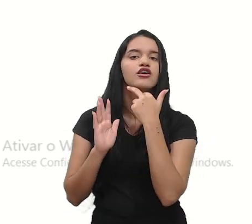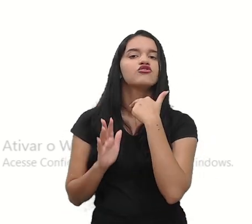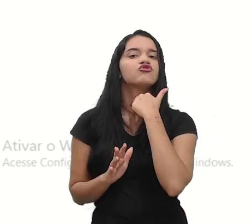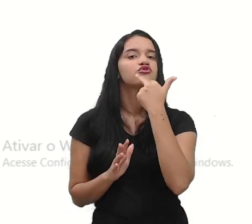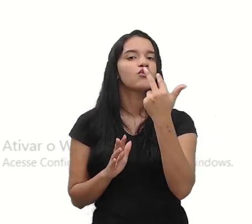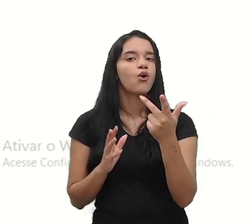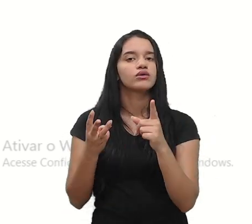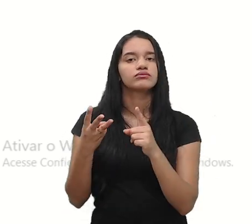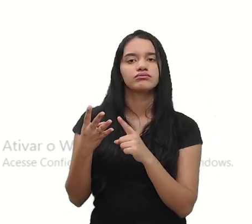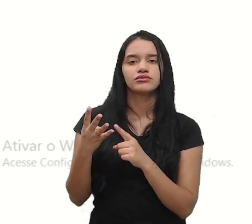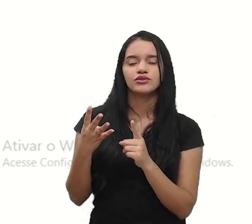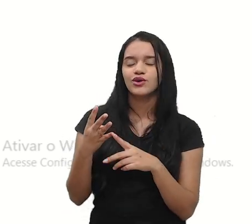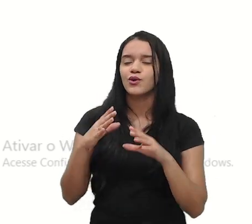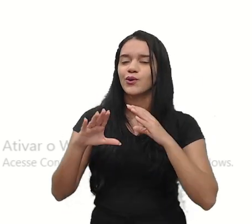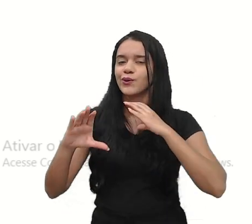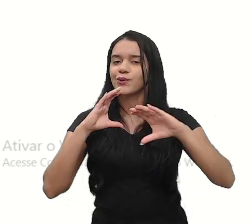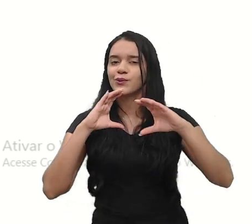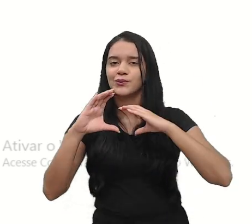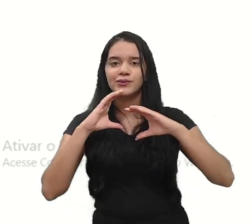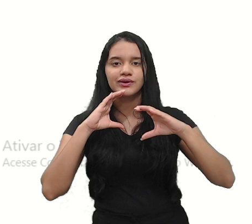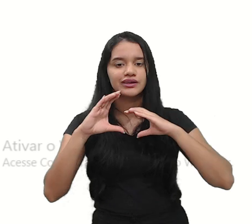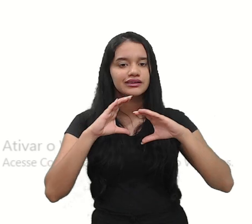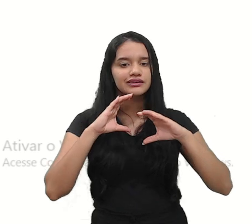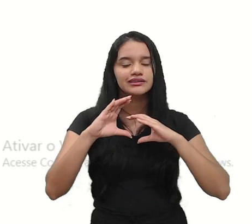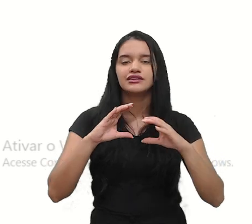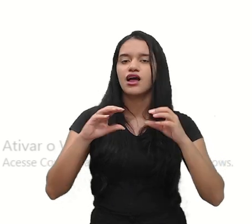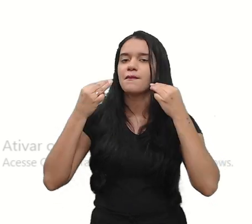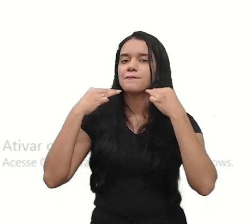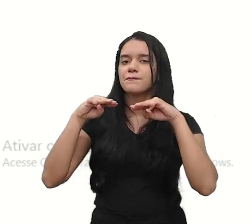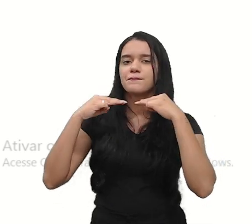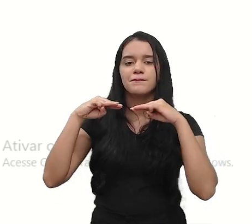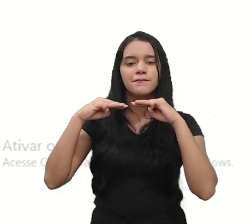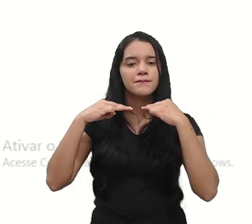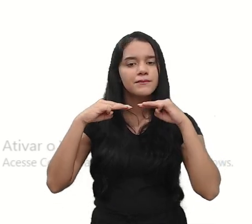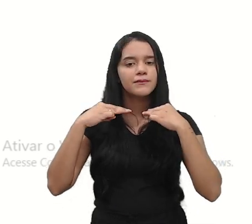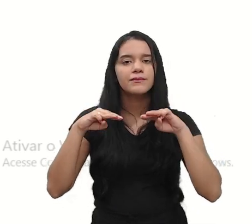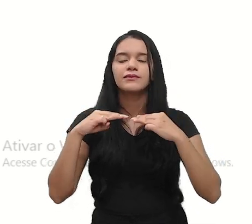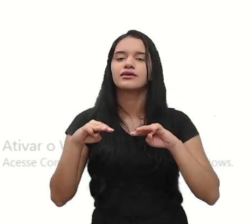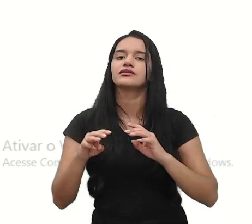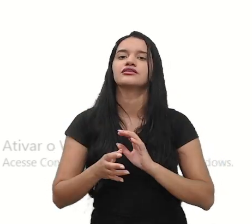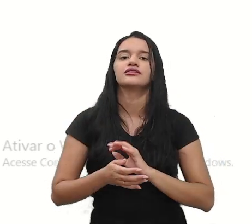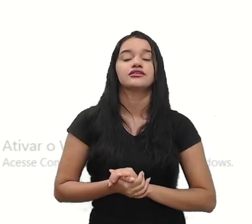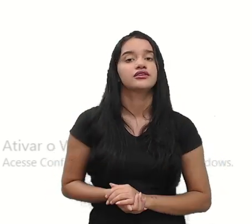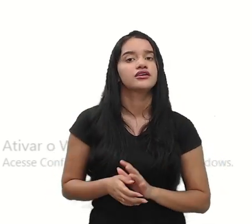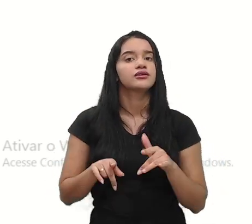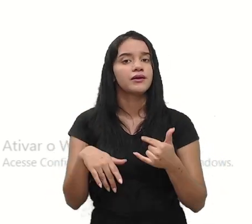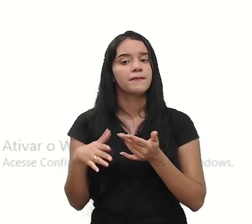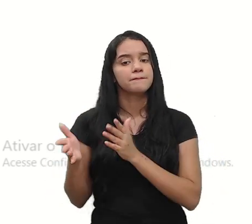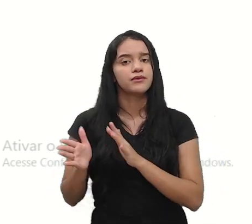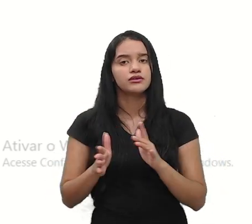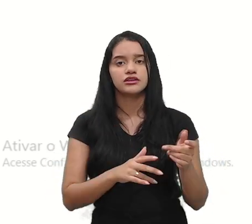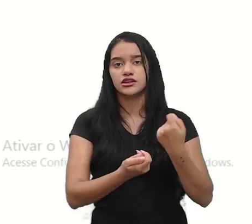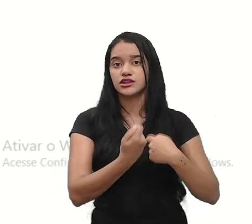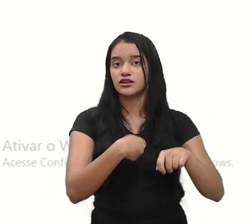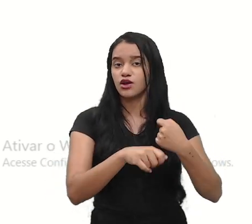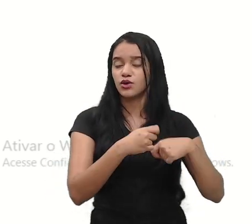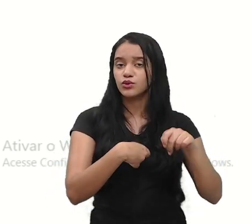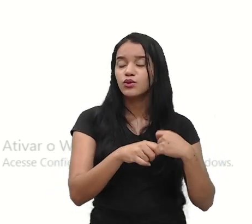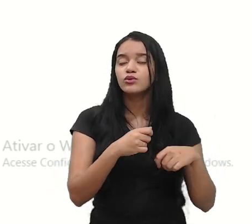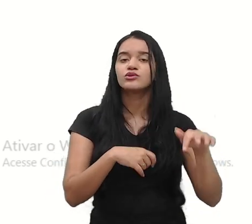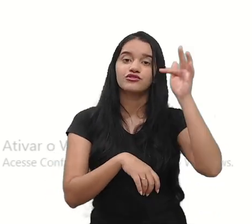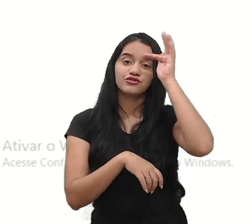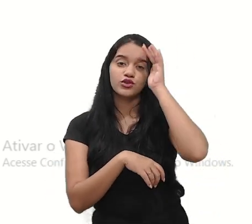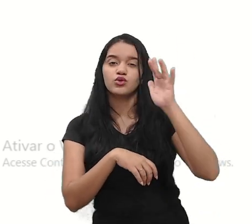canais de comunicação, abordagem de marketing, business e networking, processos de negócio, filosofia